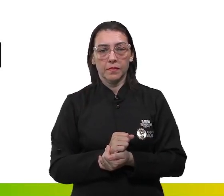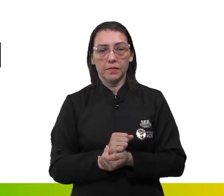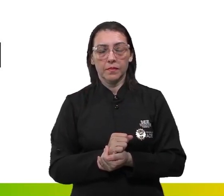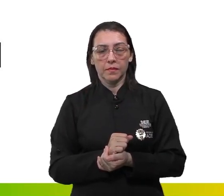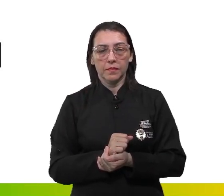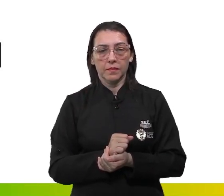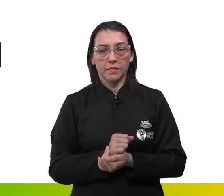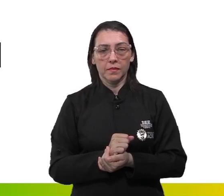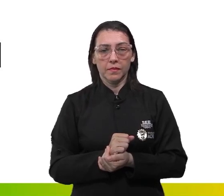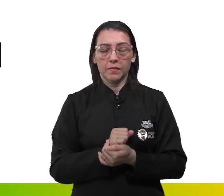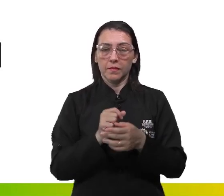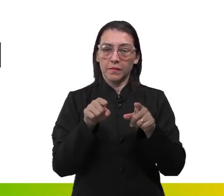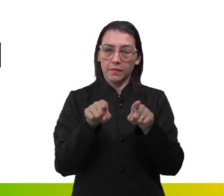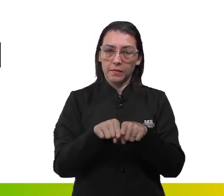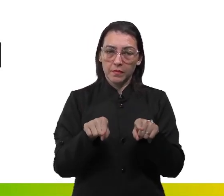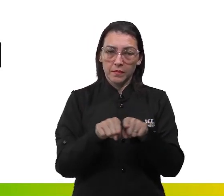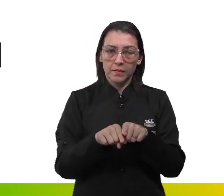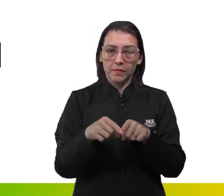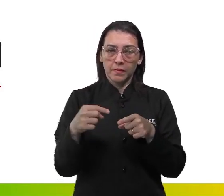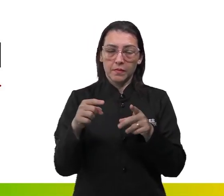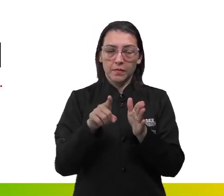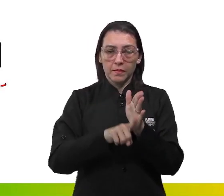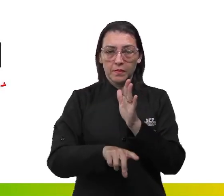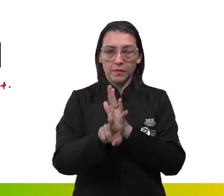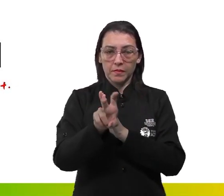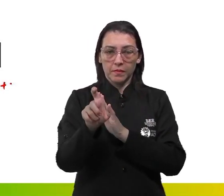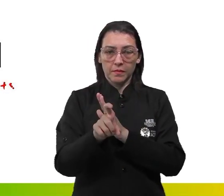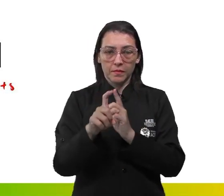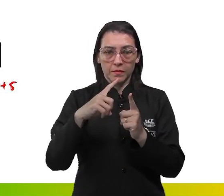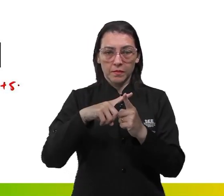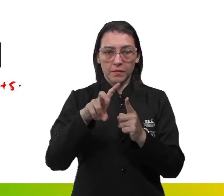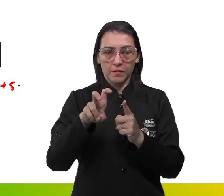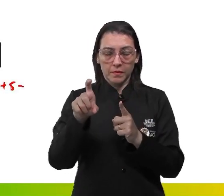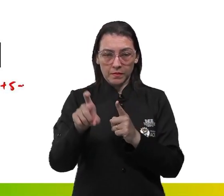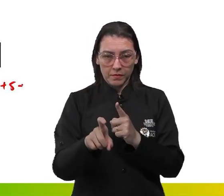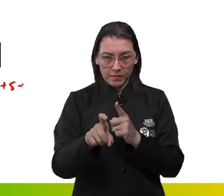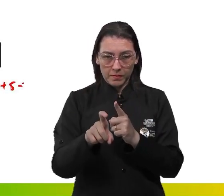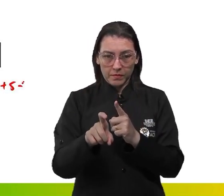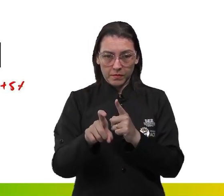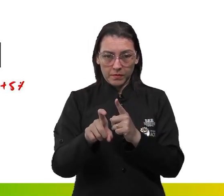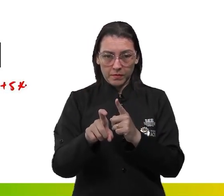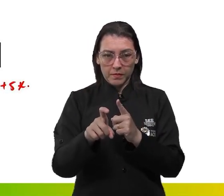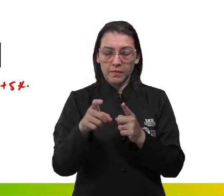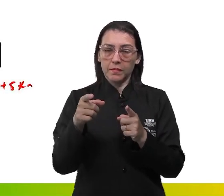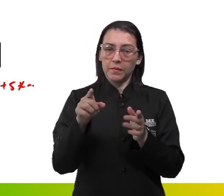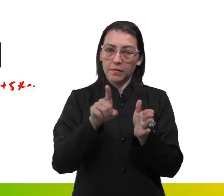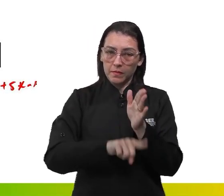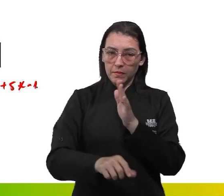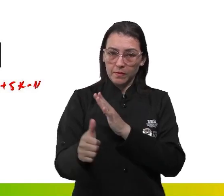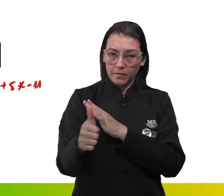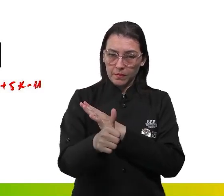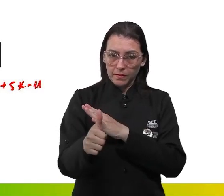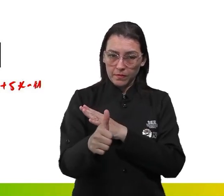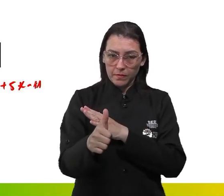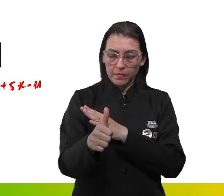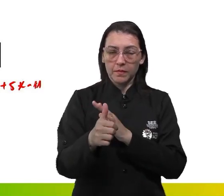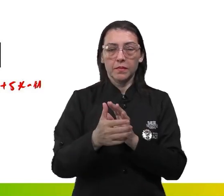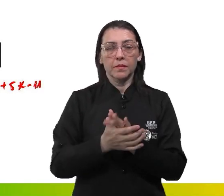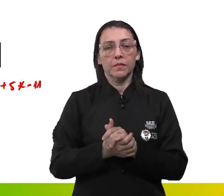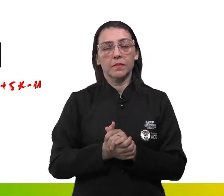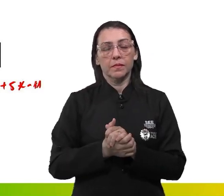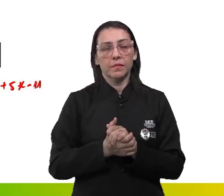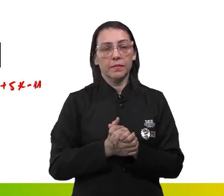Aqui no outro lado, menos 5x mais 5x menos 11.